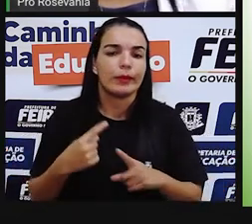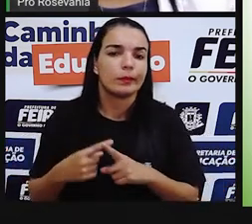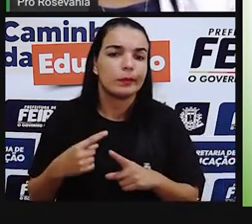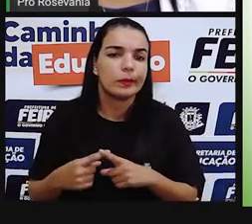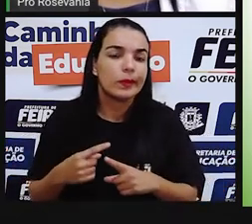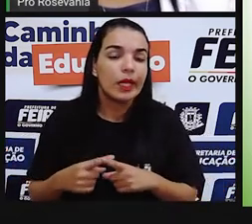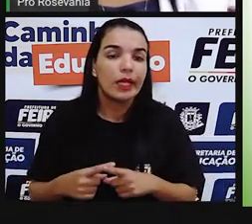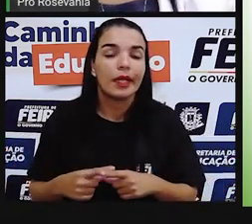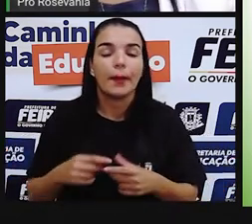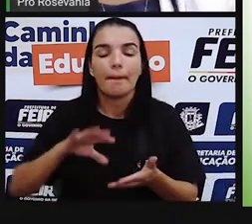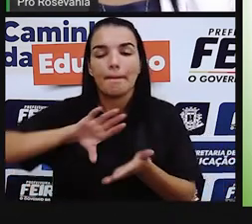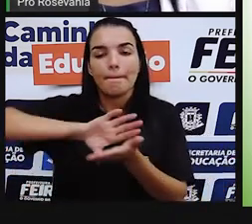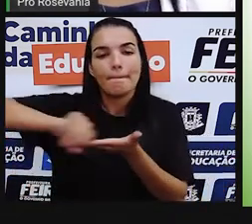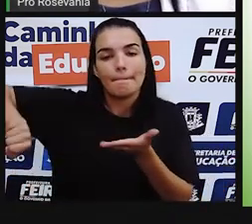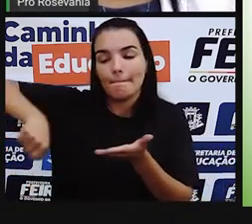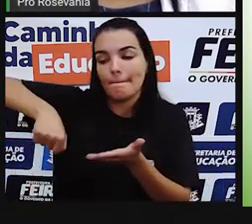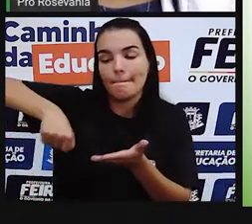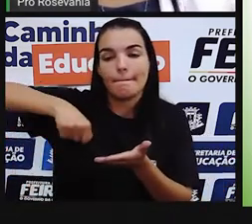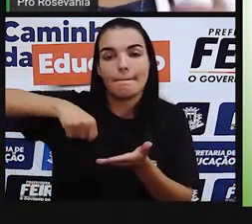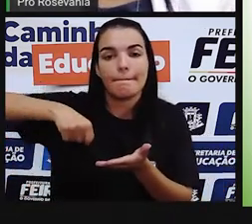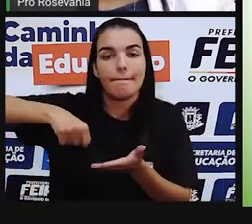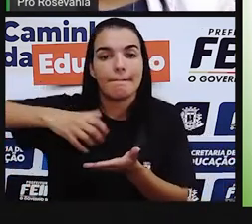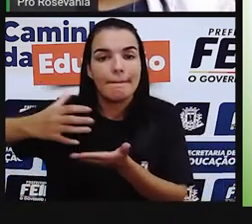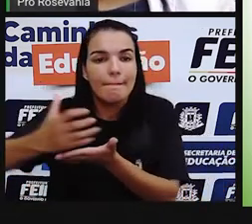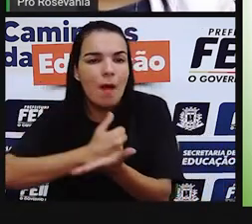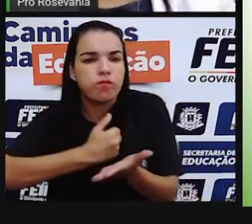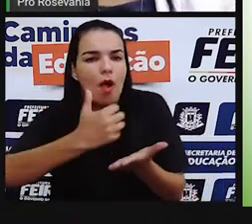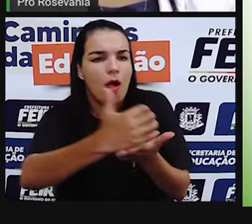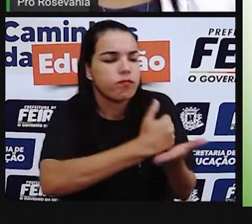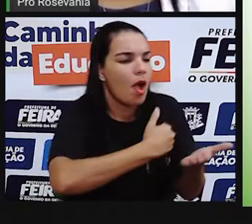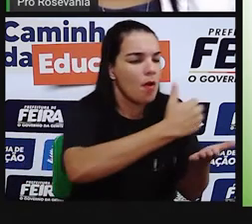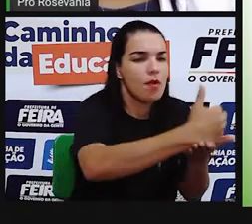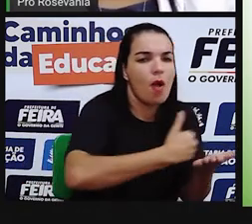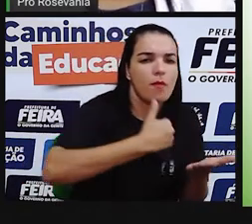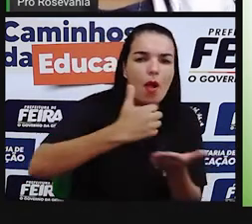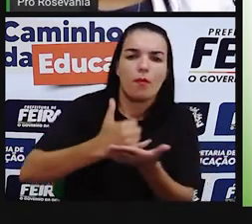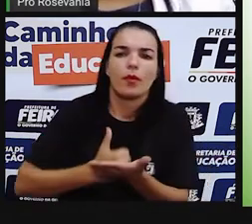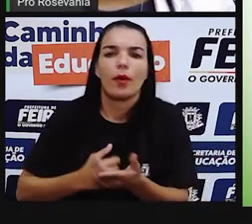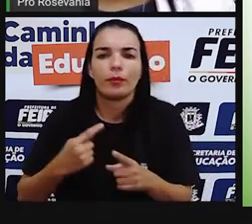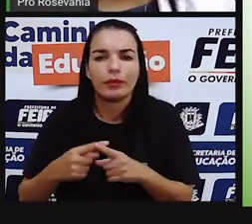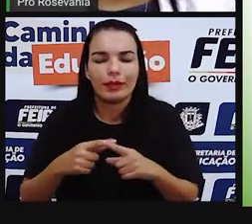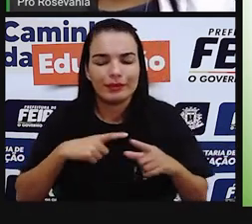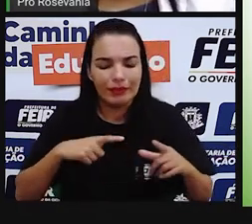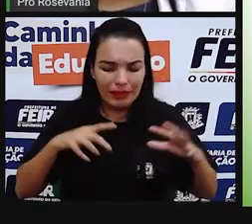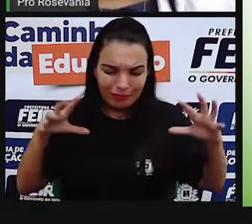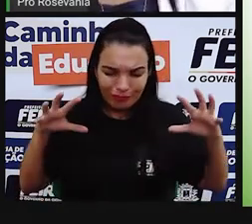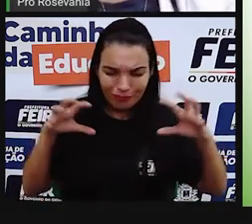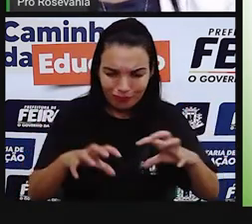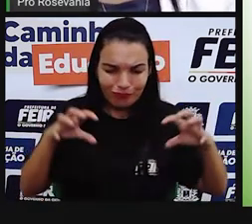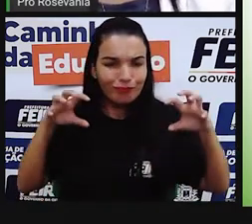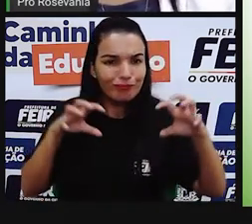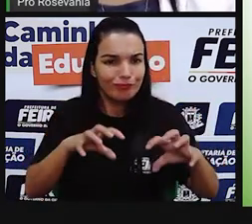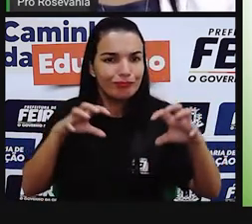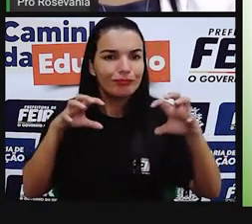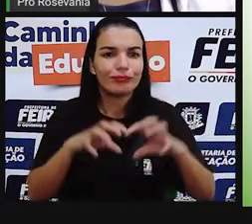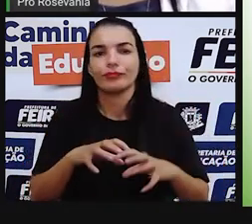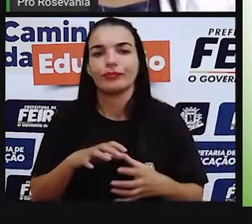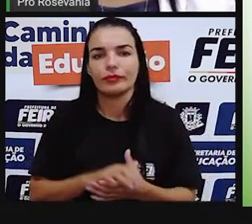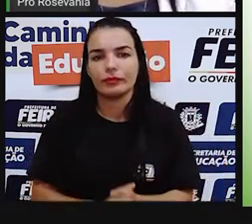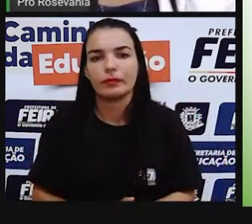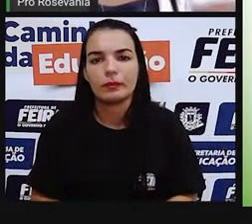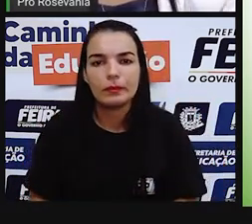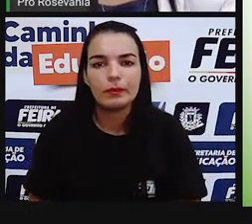depender do ponto de vista, né, vieram sofrendo a interferência dos outros povos que aqui estavam. E aí,